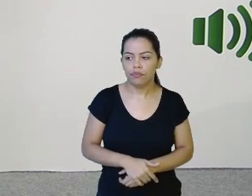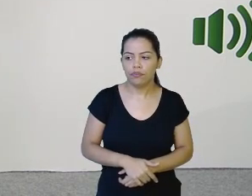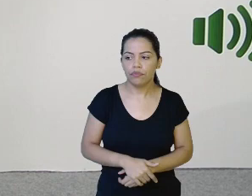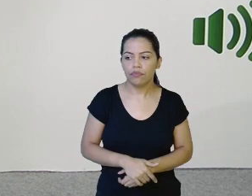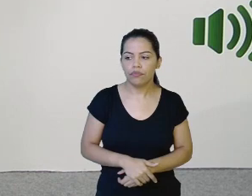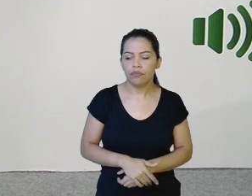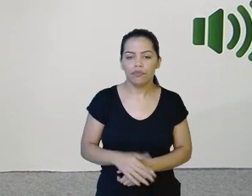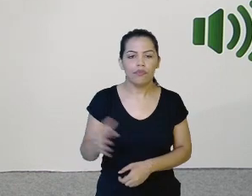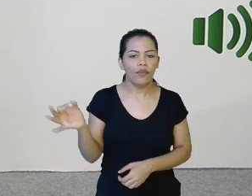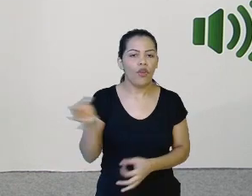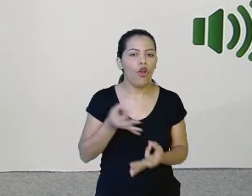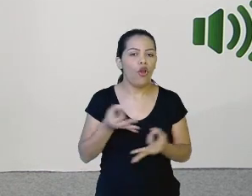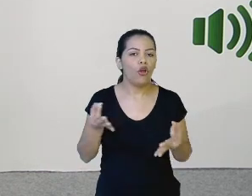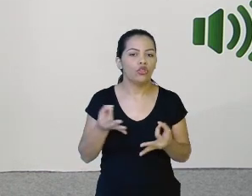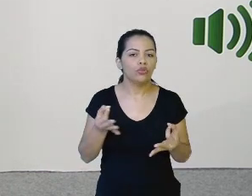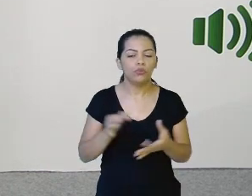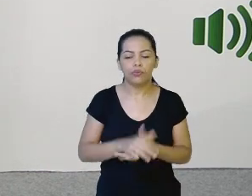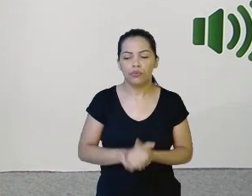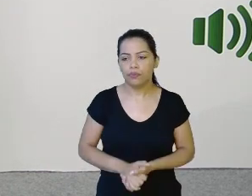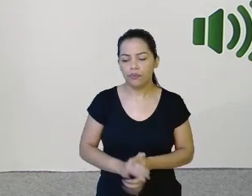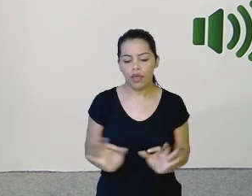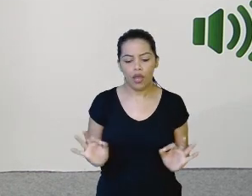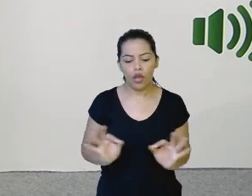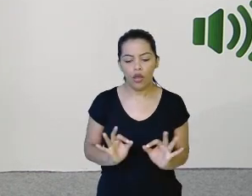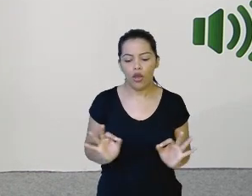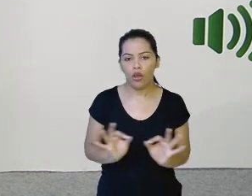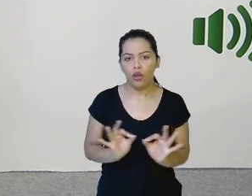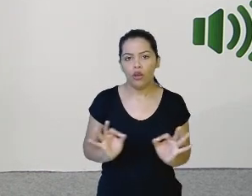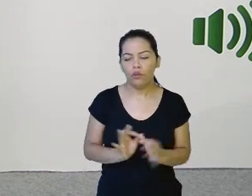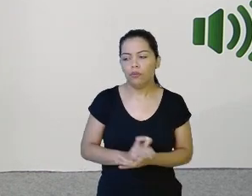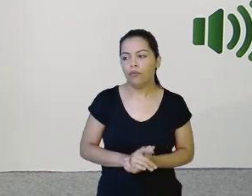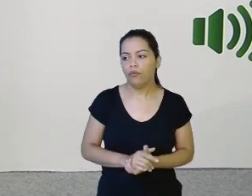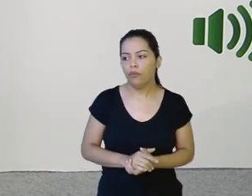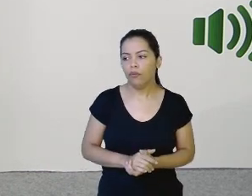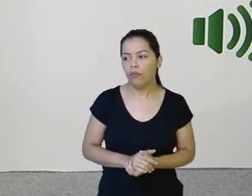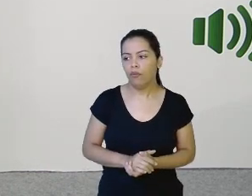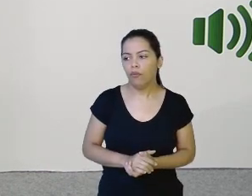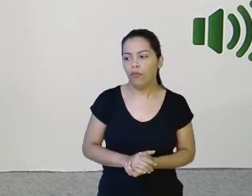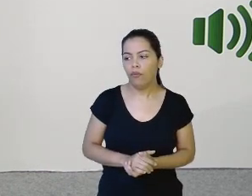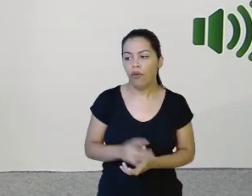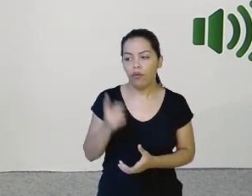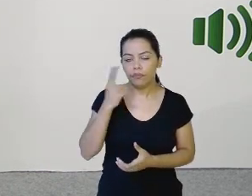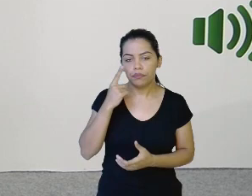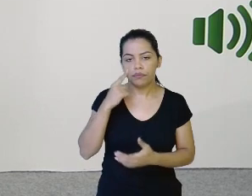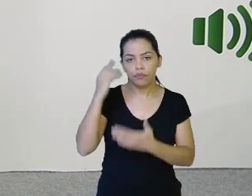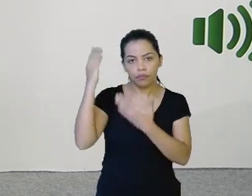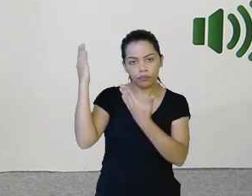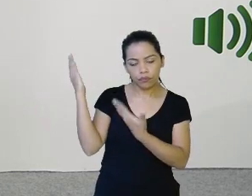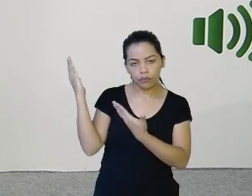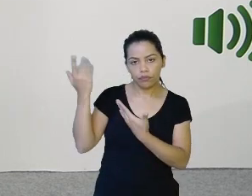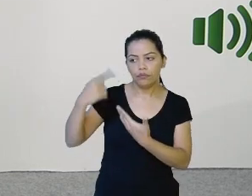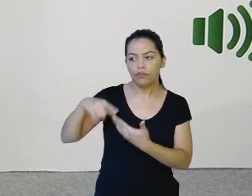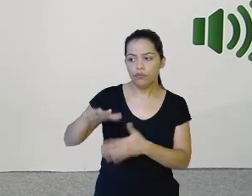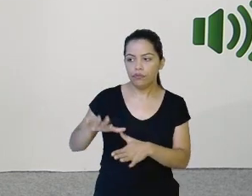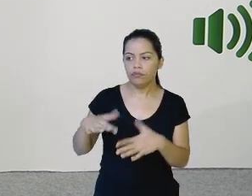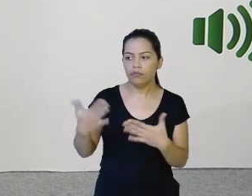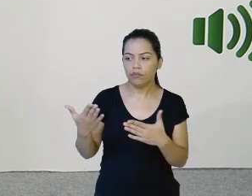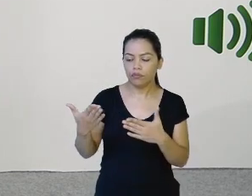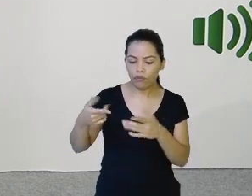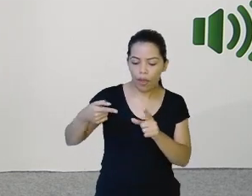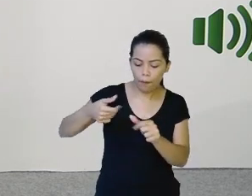Ótimo. E aqui, ó, a gente vai fixar aqui essa outra parte, desse jeitinho.